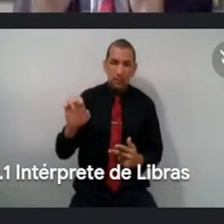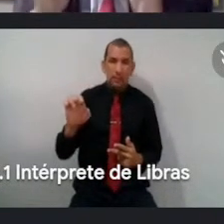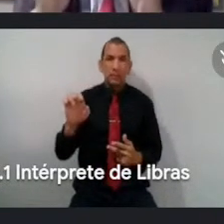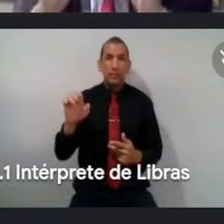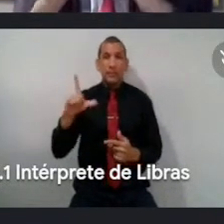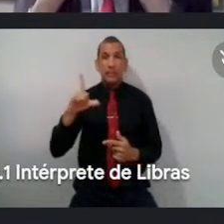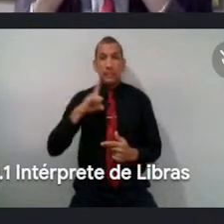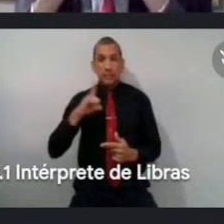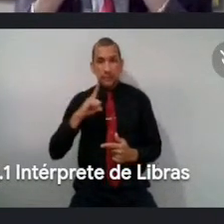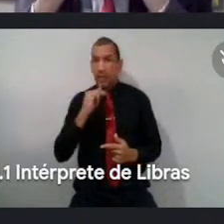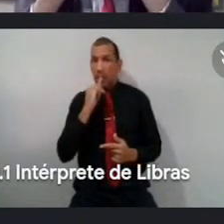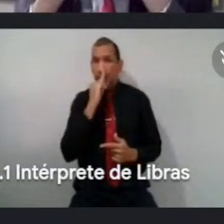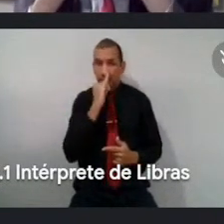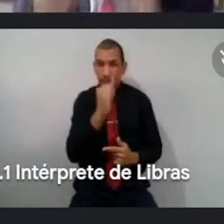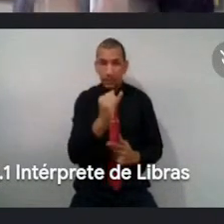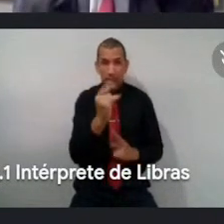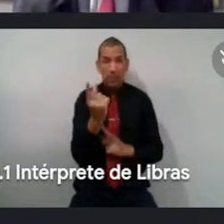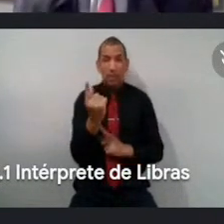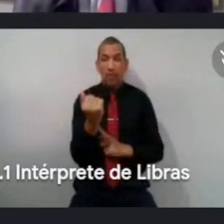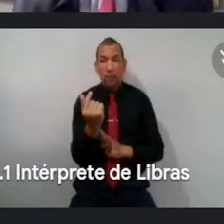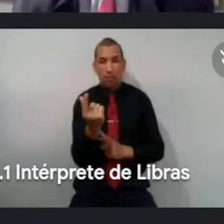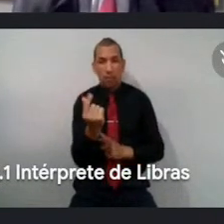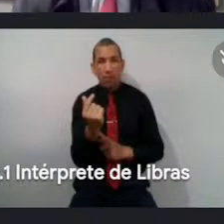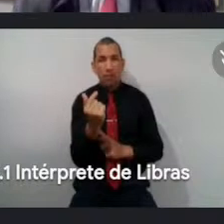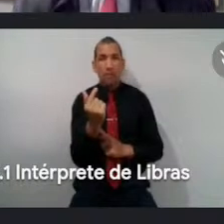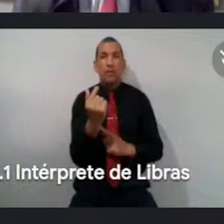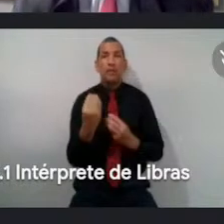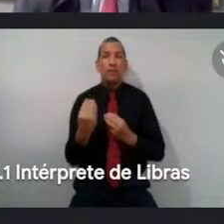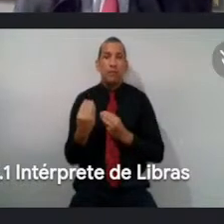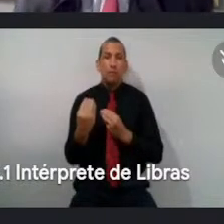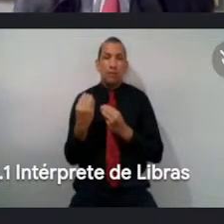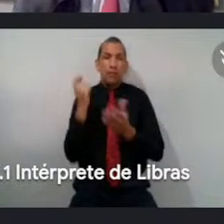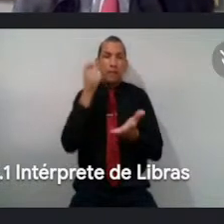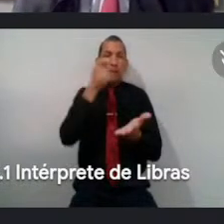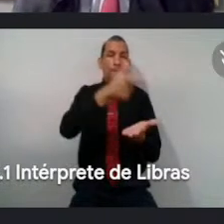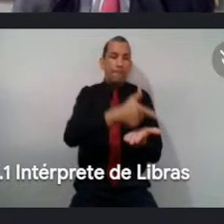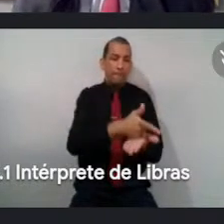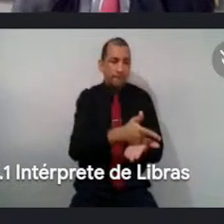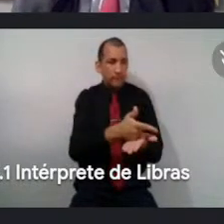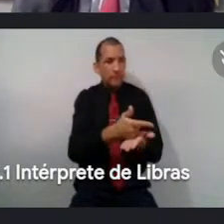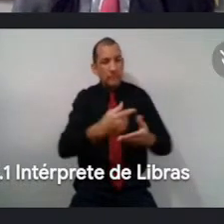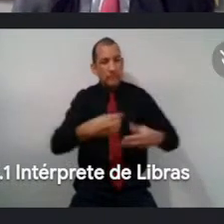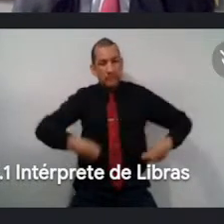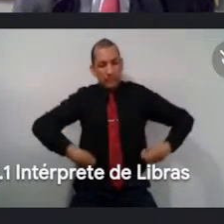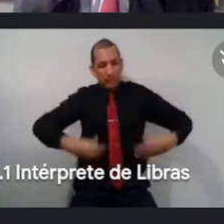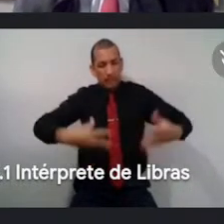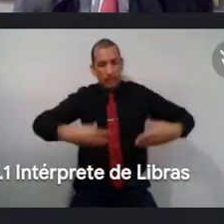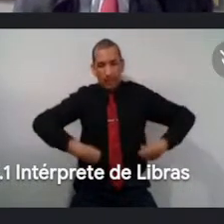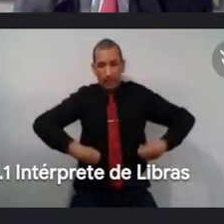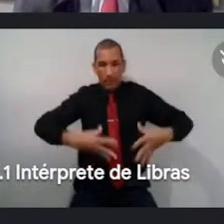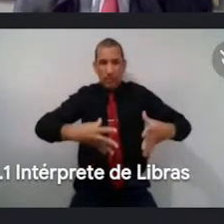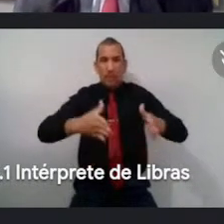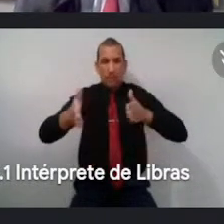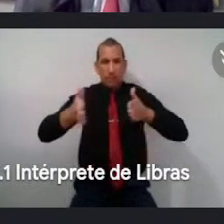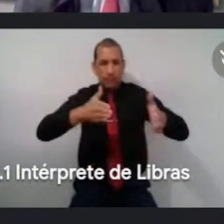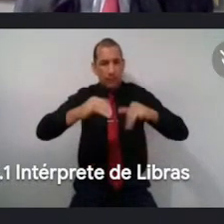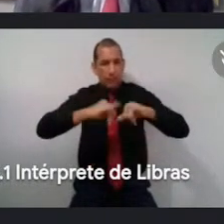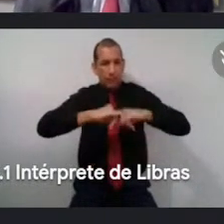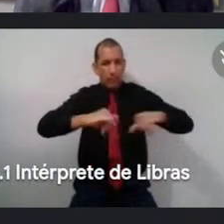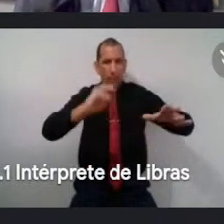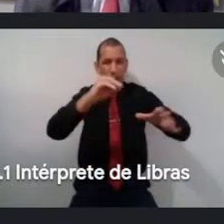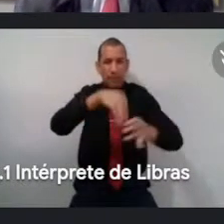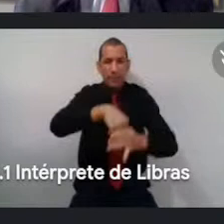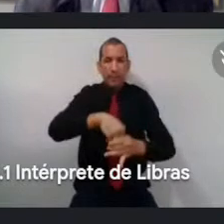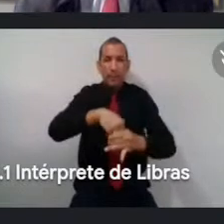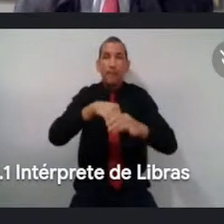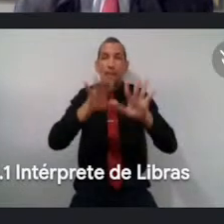declarado que a quantia apreendida seria Pará pagamento de despesas da campanha e a